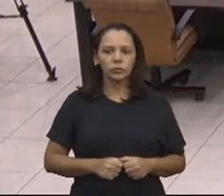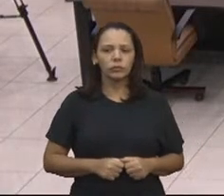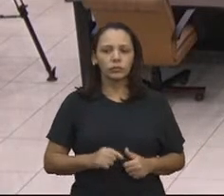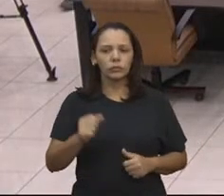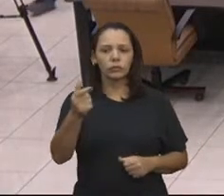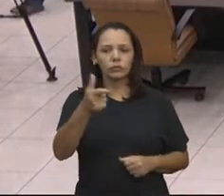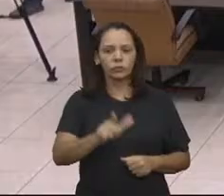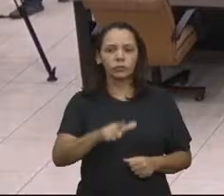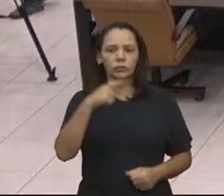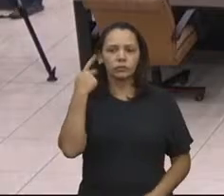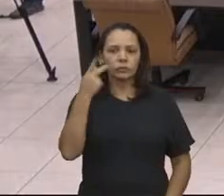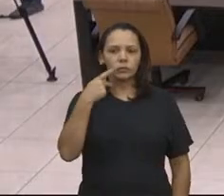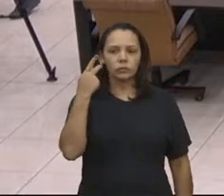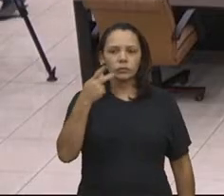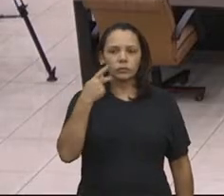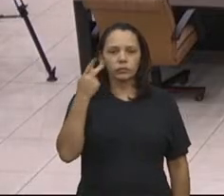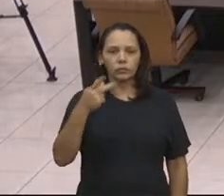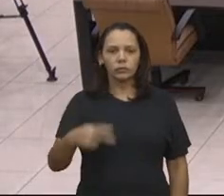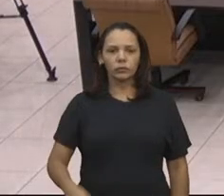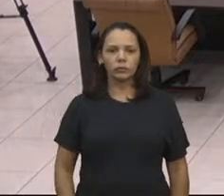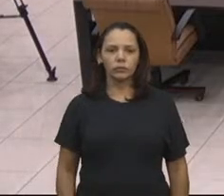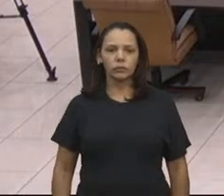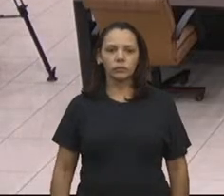Próximo vereador.